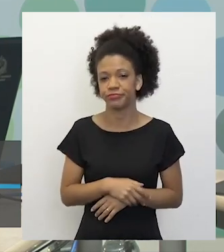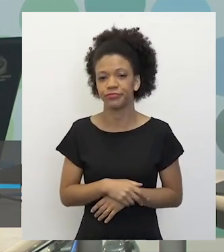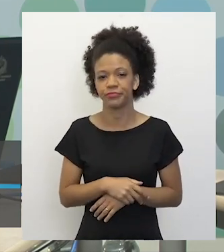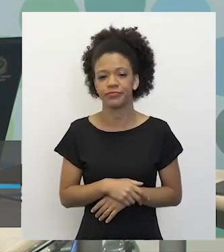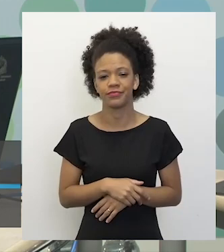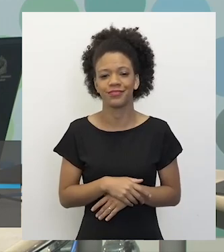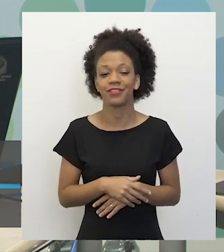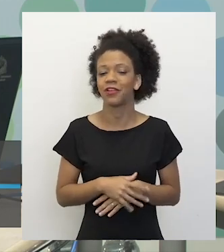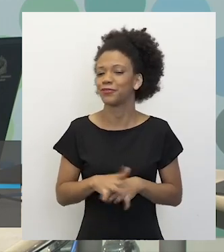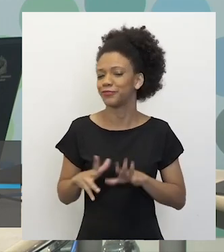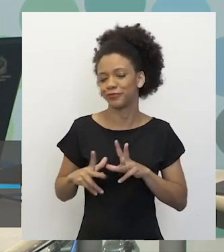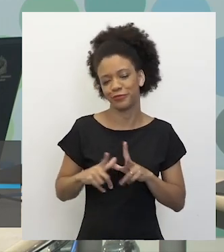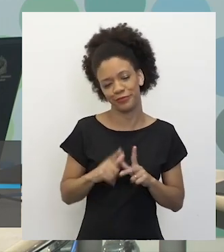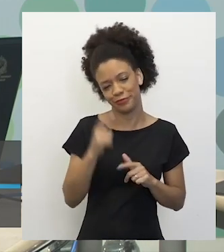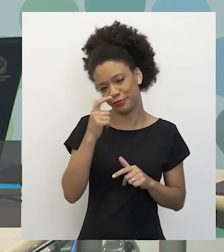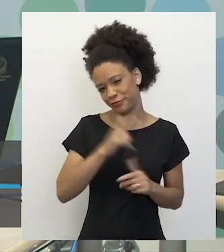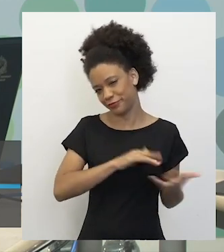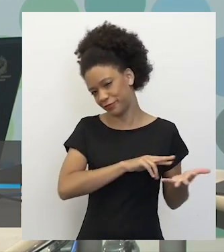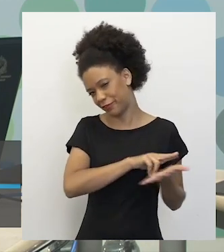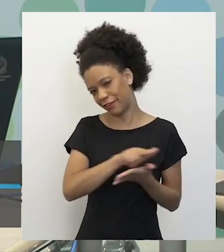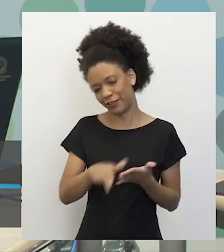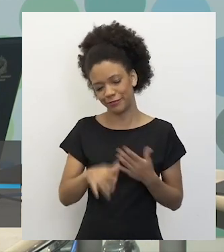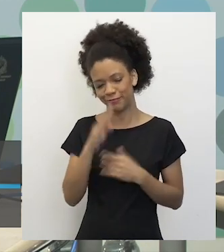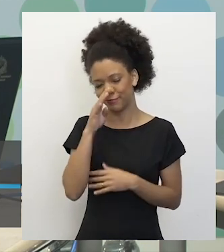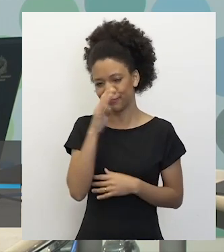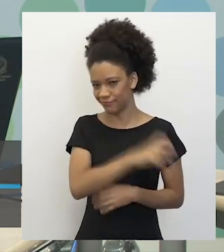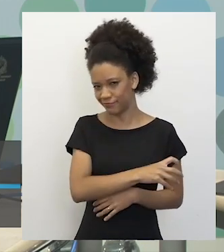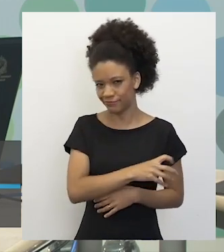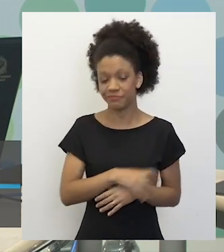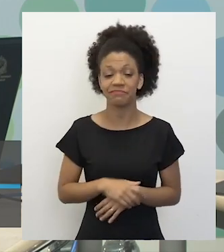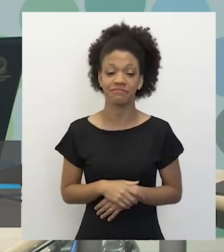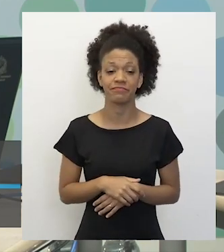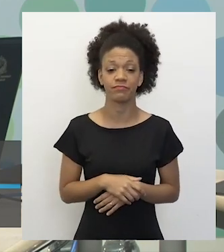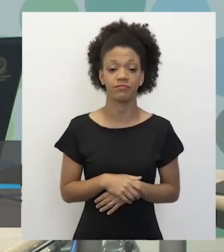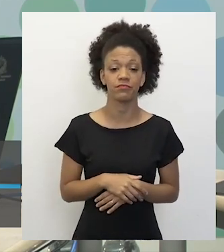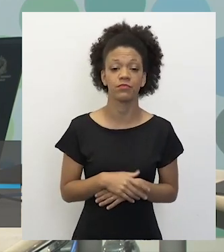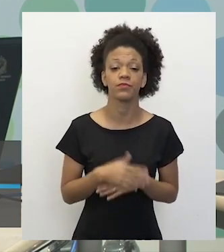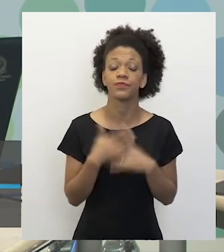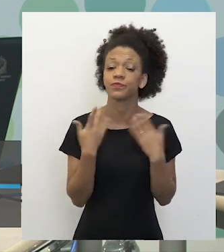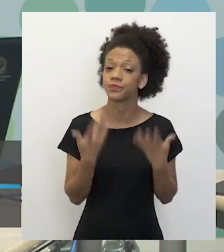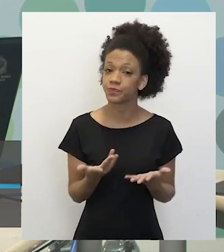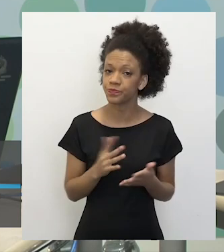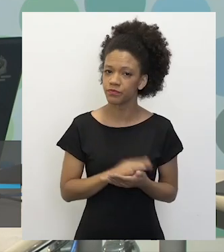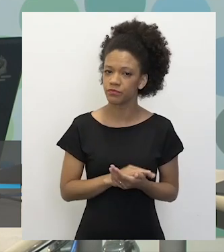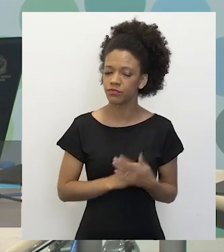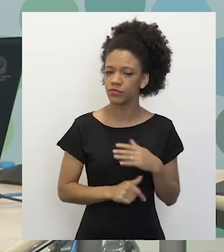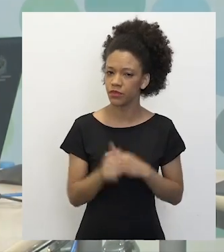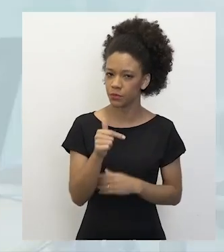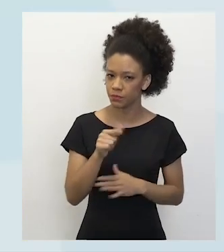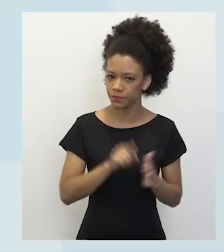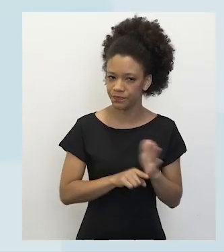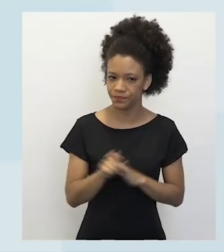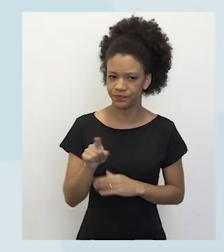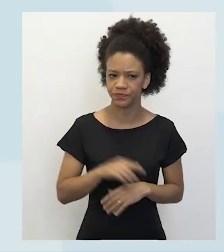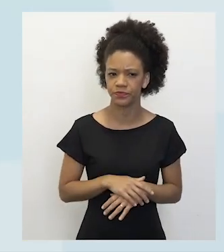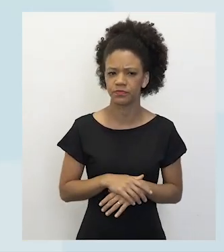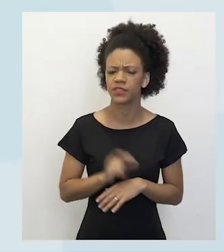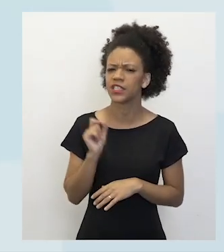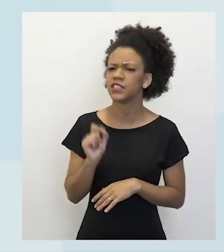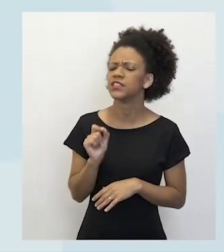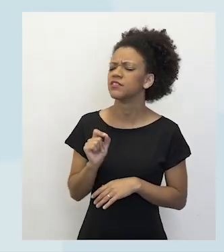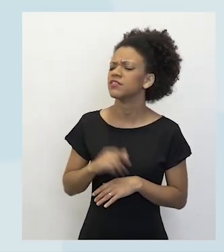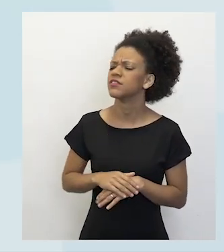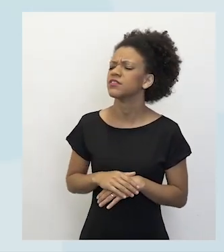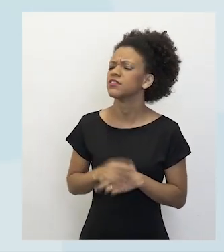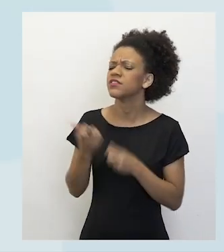Todos nós somos, né? A maioria. Bom, queridos, vamos para a 7ª questão. Que ensinamento